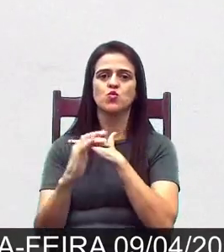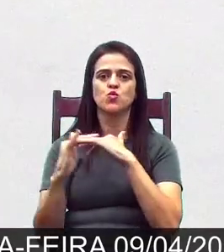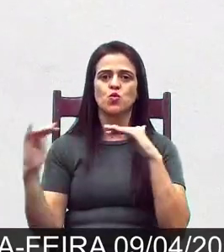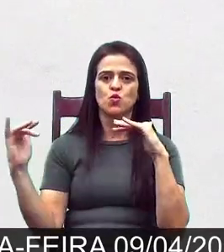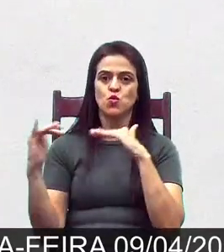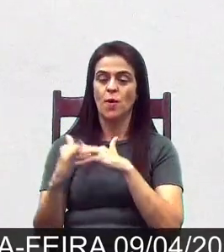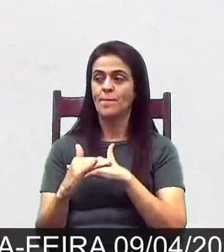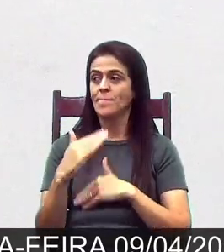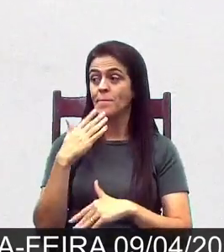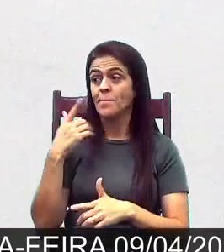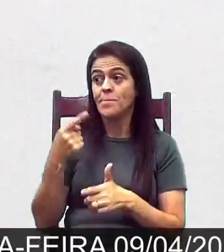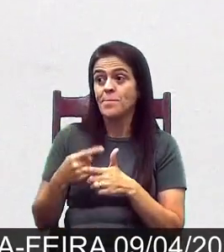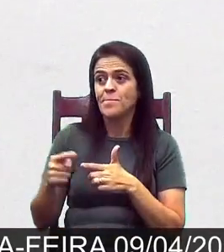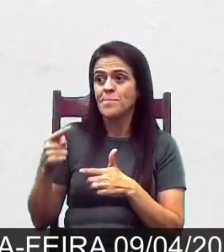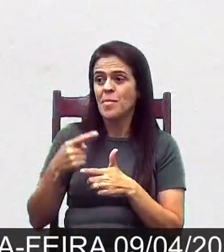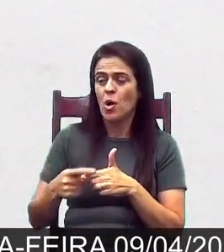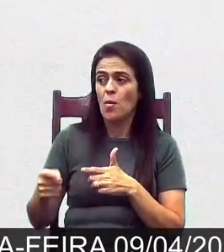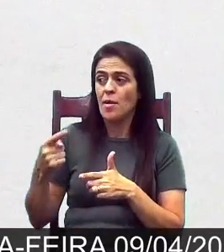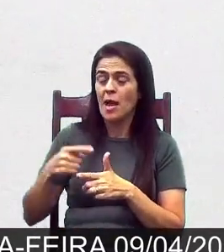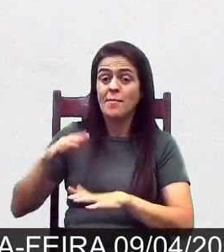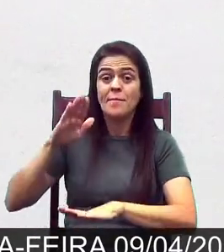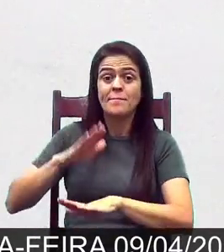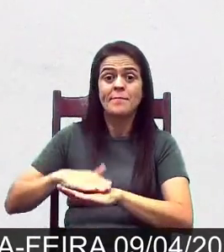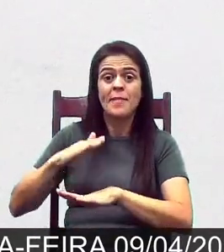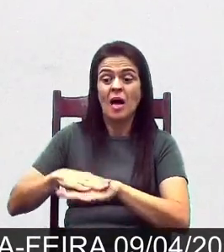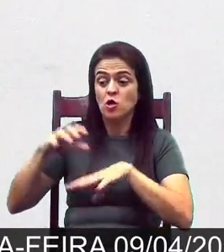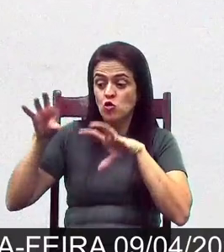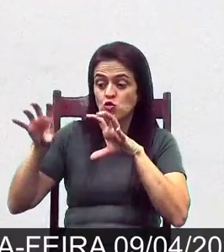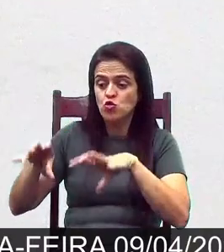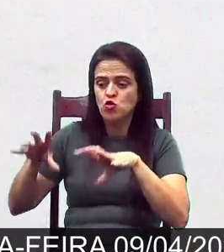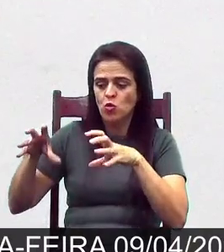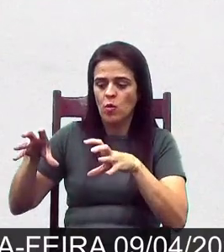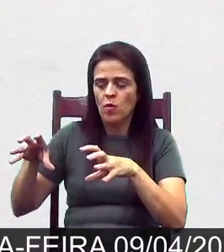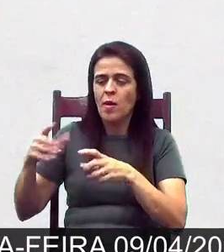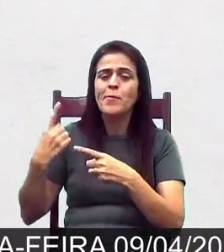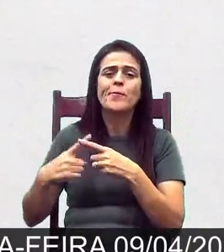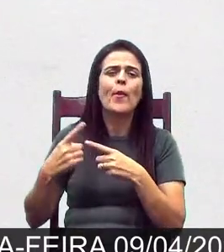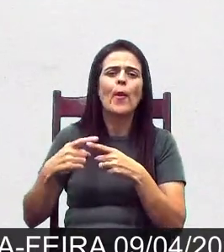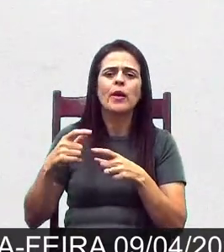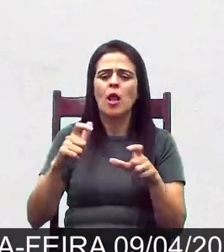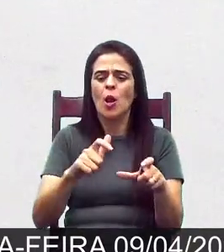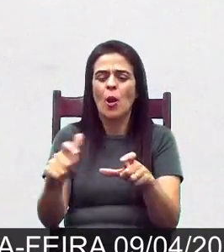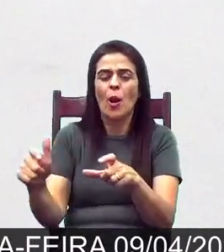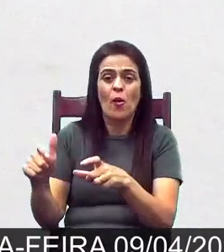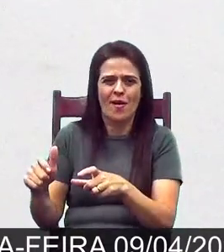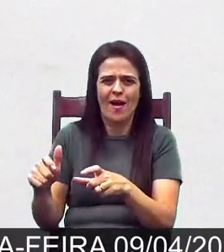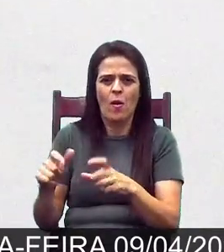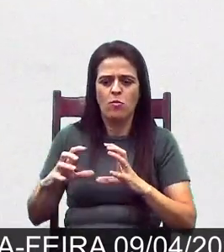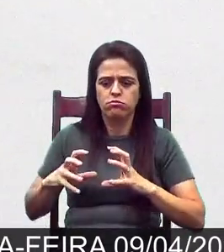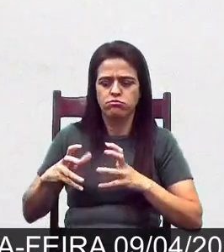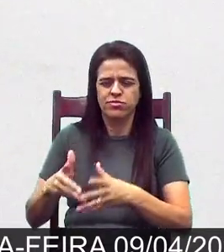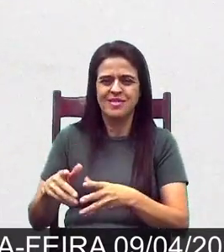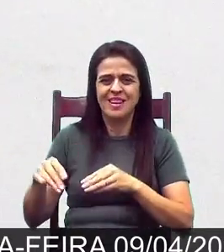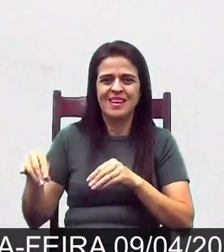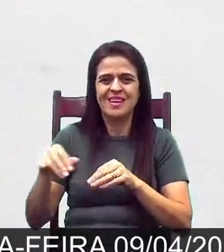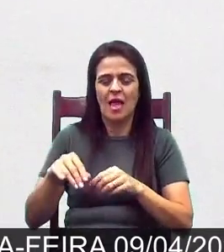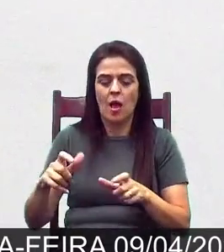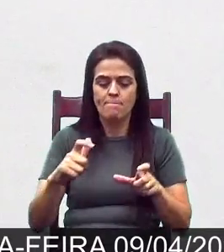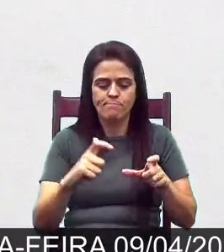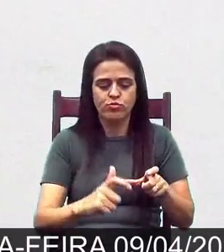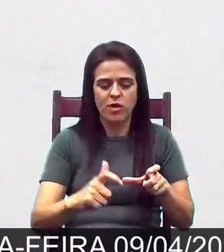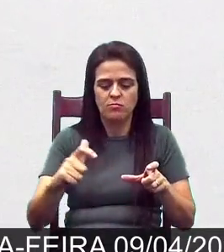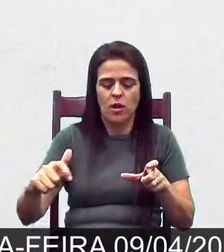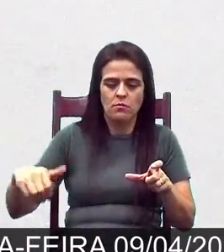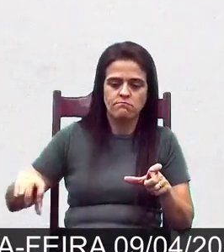local. O problema se intensifica no período das chuvas, pois em diversos trechos da estrada, devido aos buracos